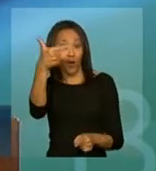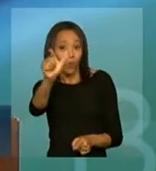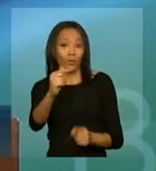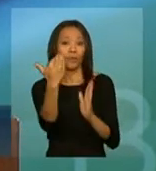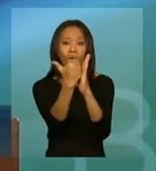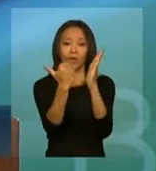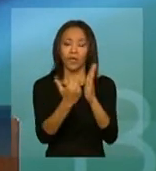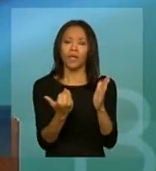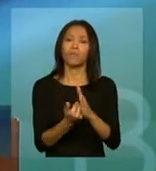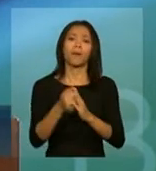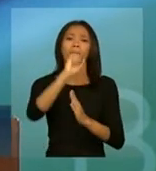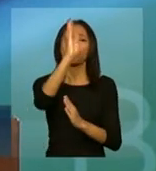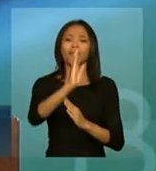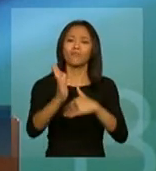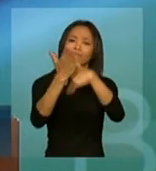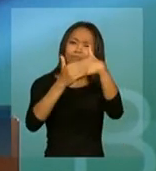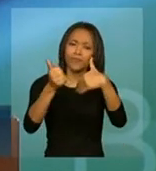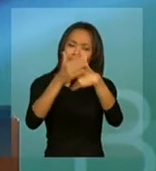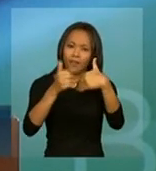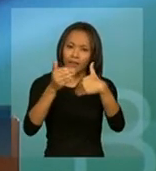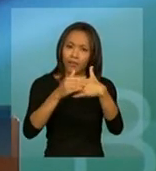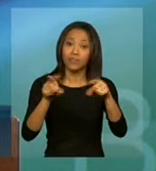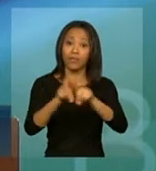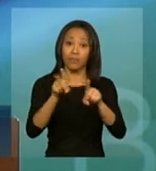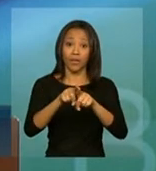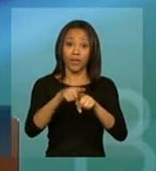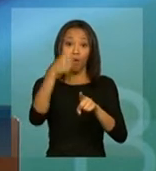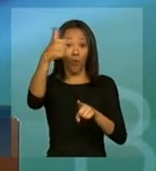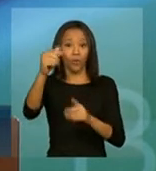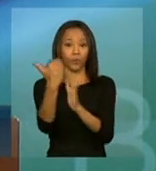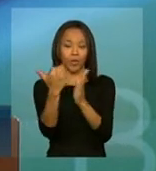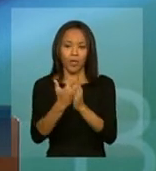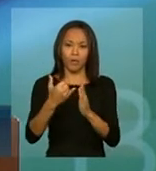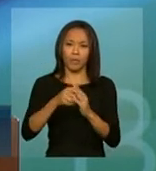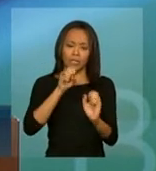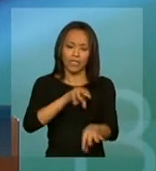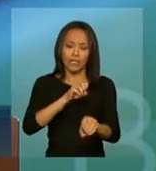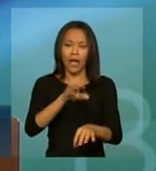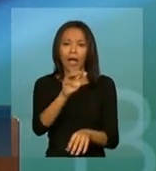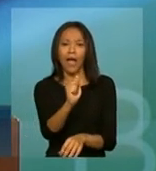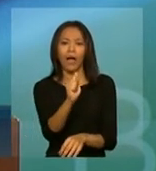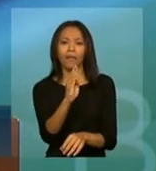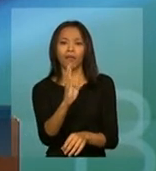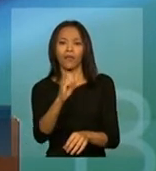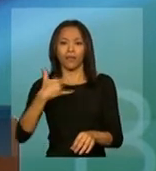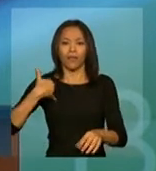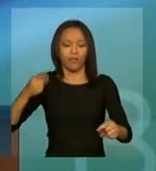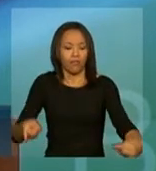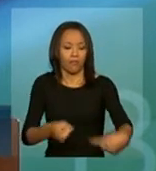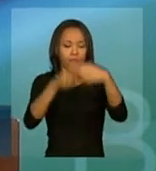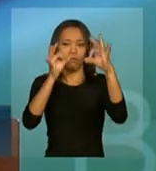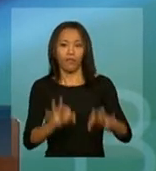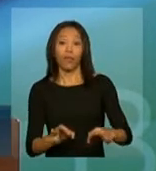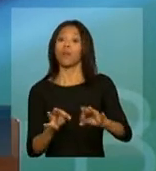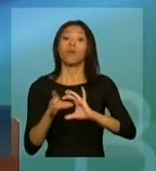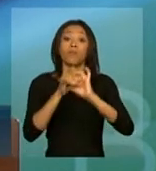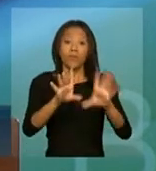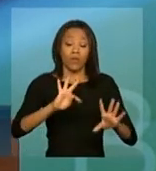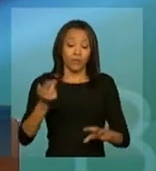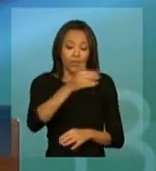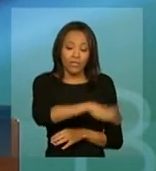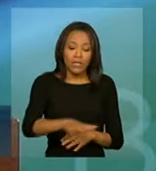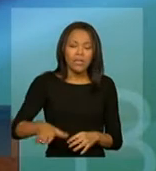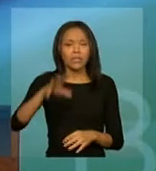pelo Pacto Nacional pela Alfabetização na Idade Certa, estão lançando as bases que permitirão a todas as crianças brasileiras aprenderem a